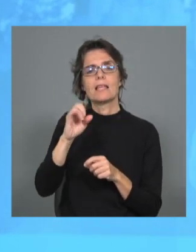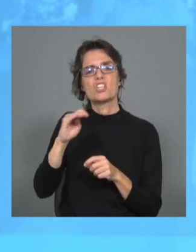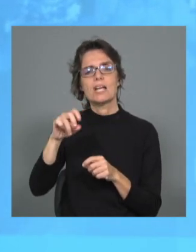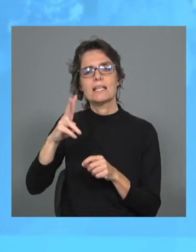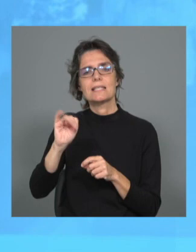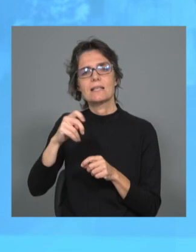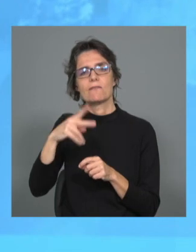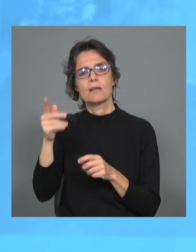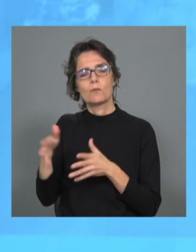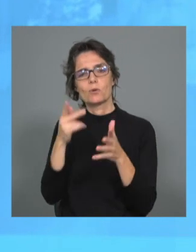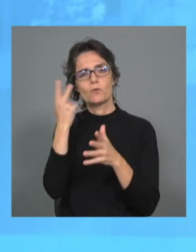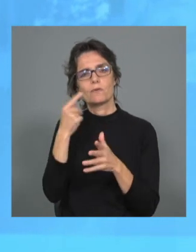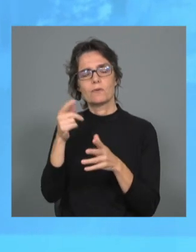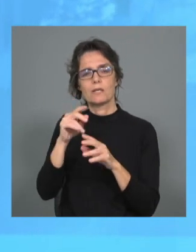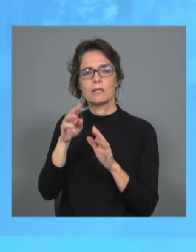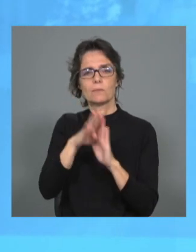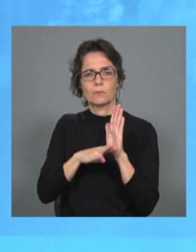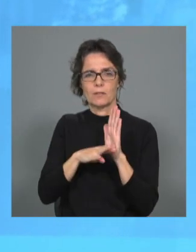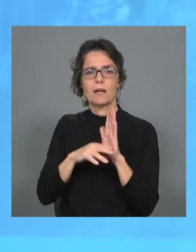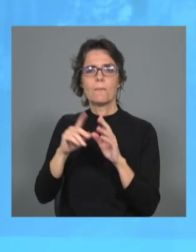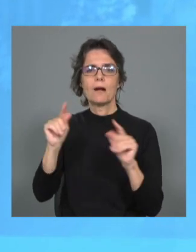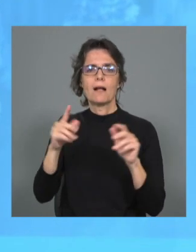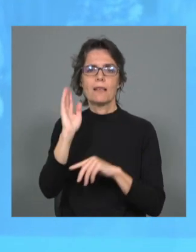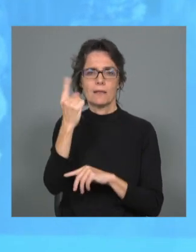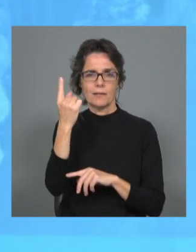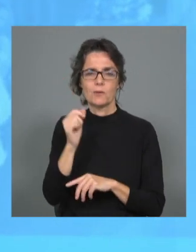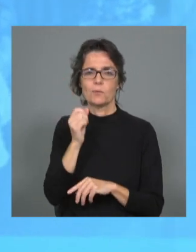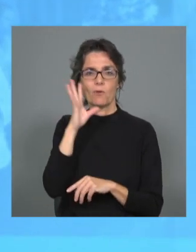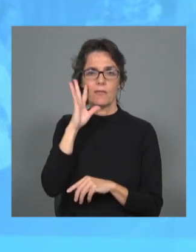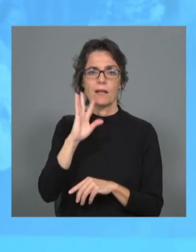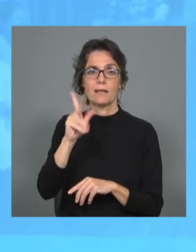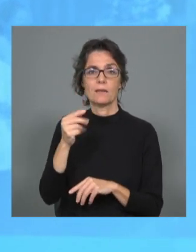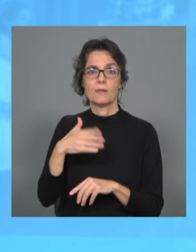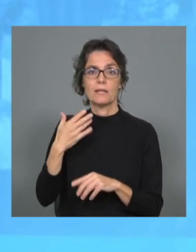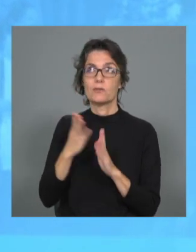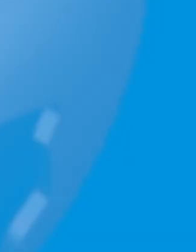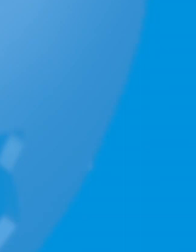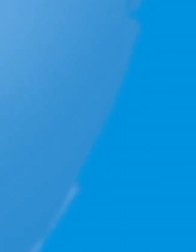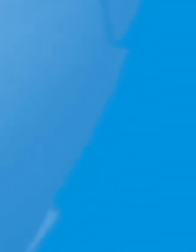no programa que partilhamos consigo na Antena 1. Desejo-lhe uma ótima tarde e até amanhã, se os quiser.